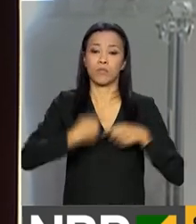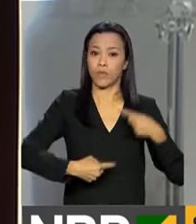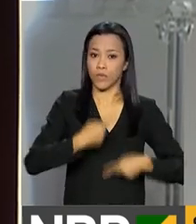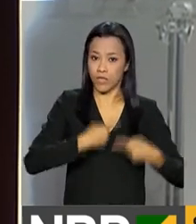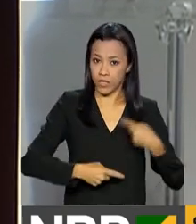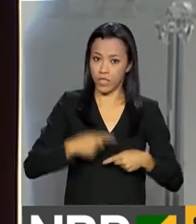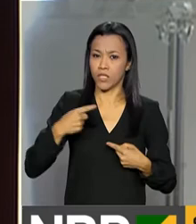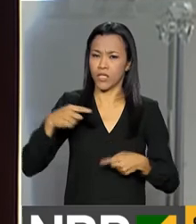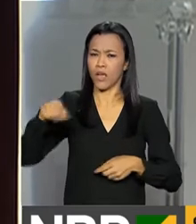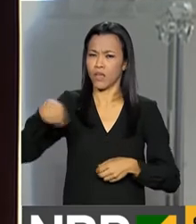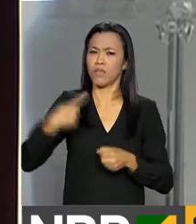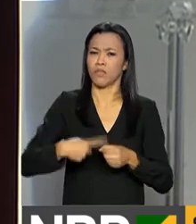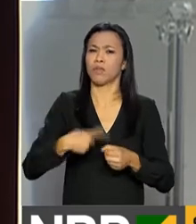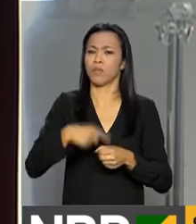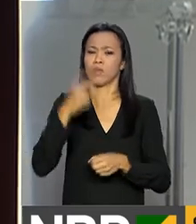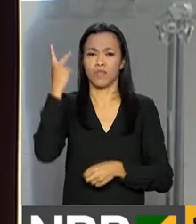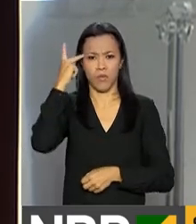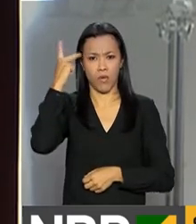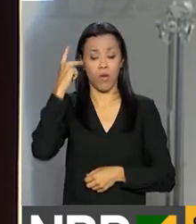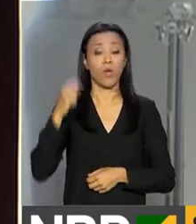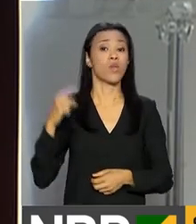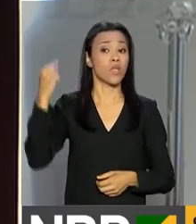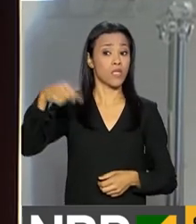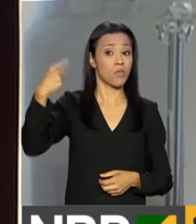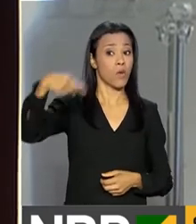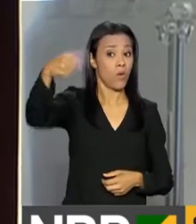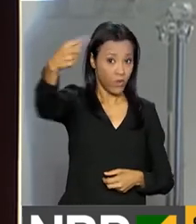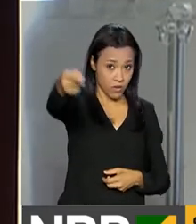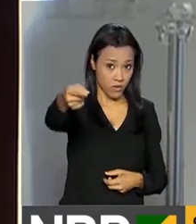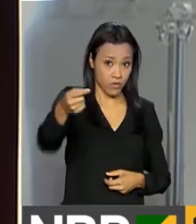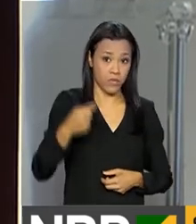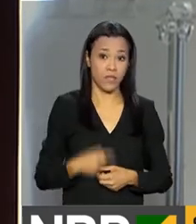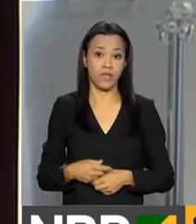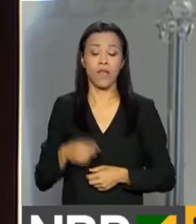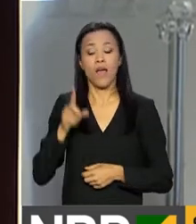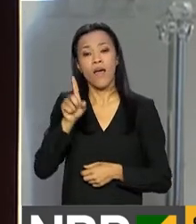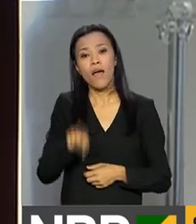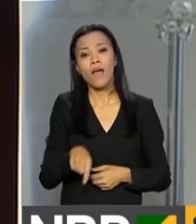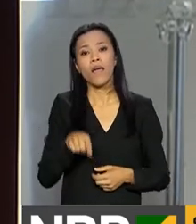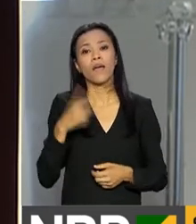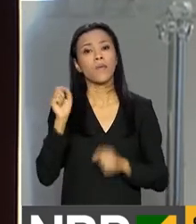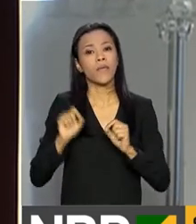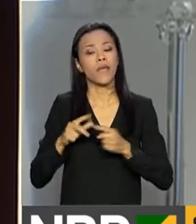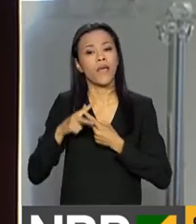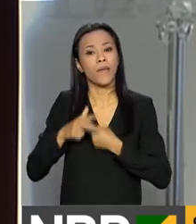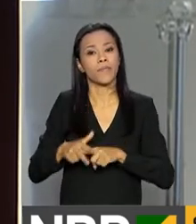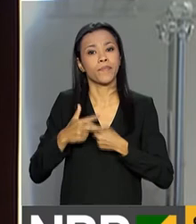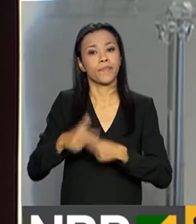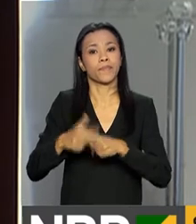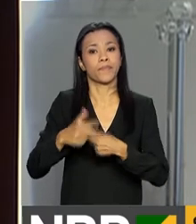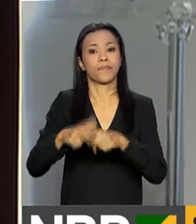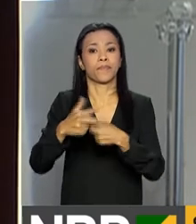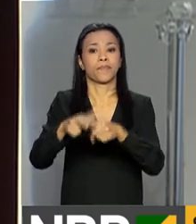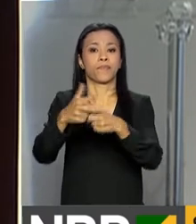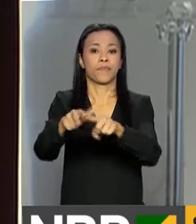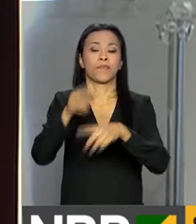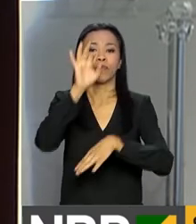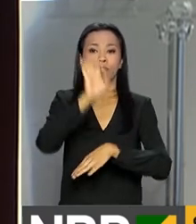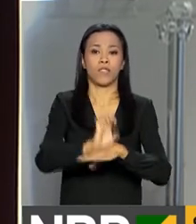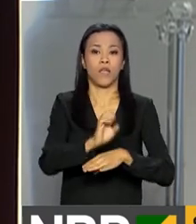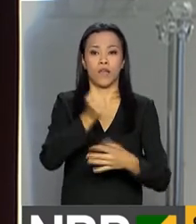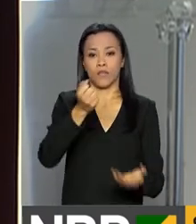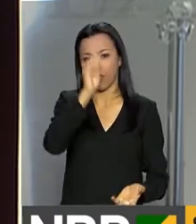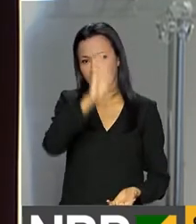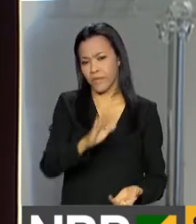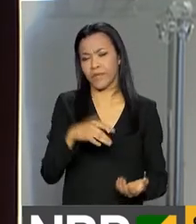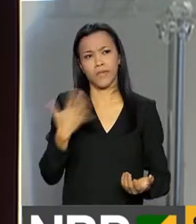mesmo, que as próximas legislaturas serão de reconstrução do Estado brasileiro. Para quem seja